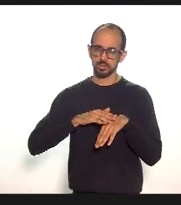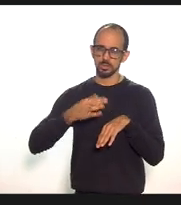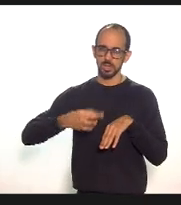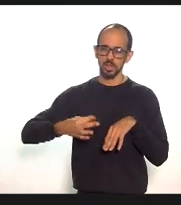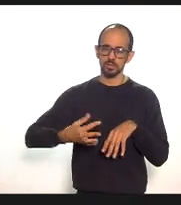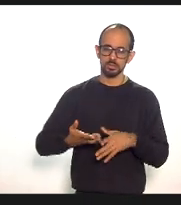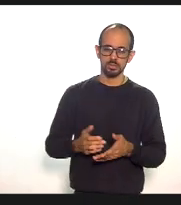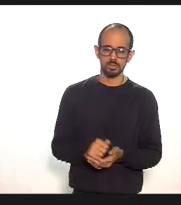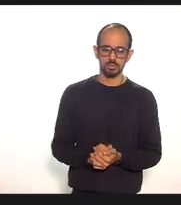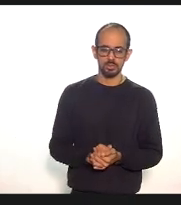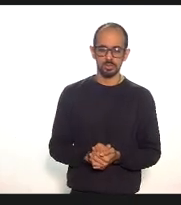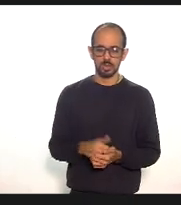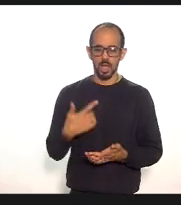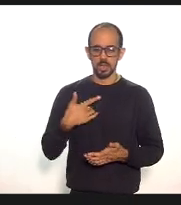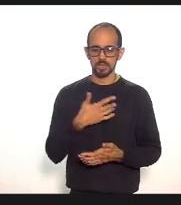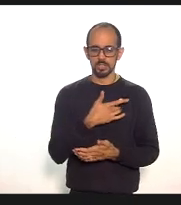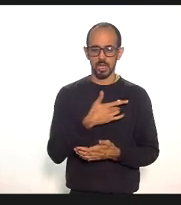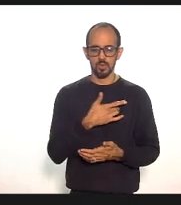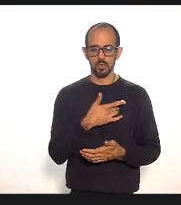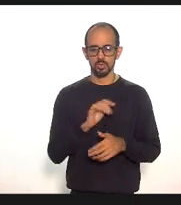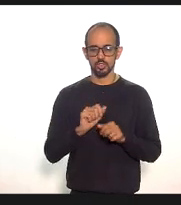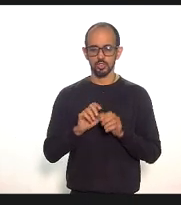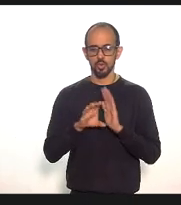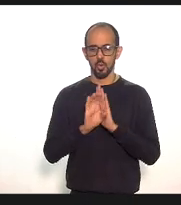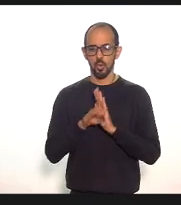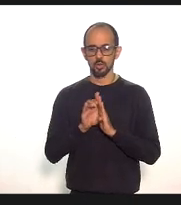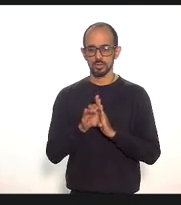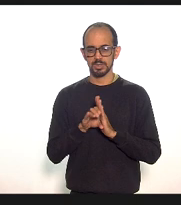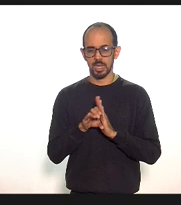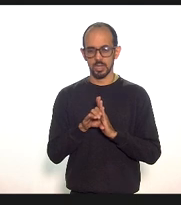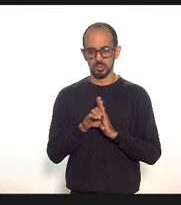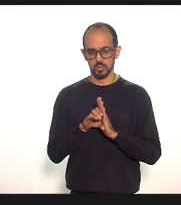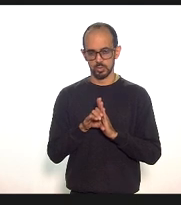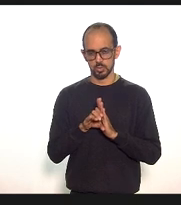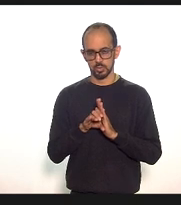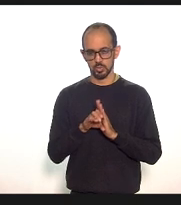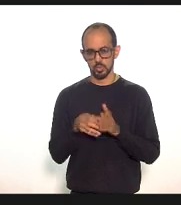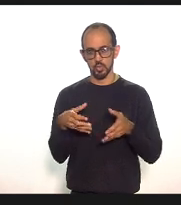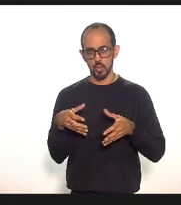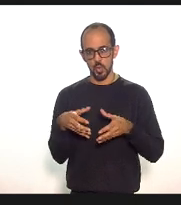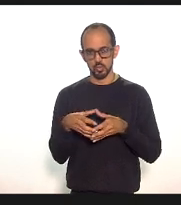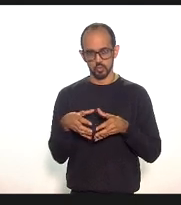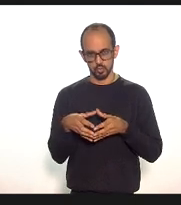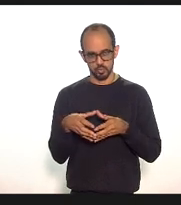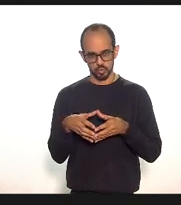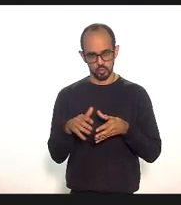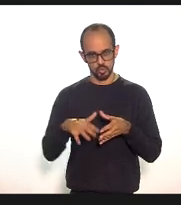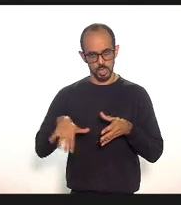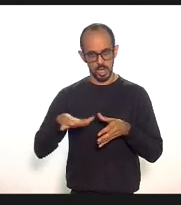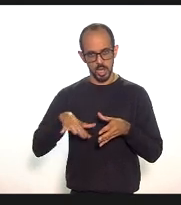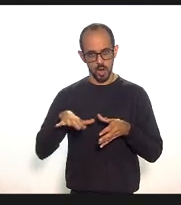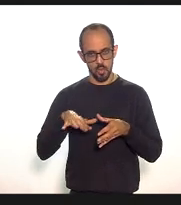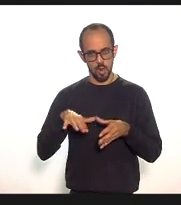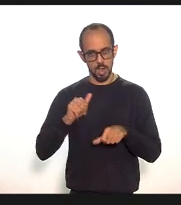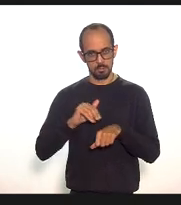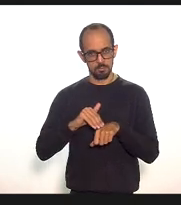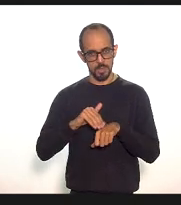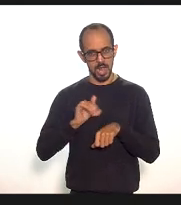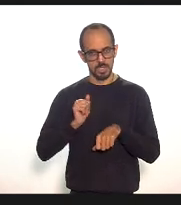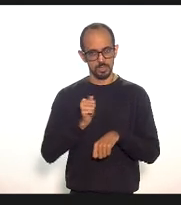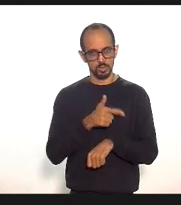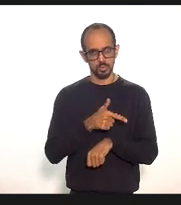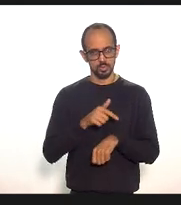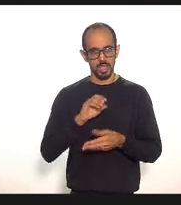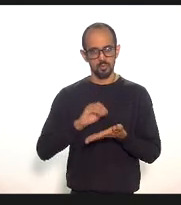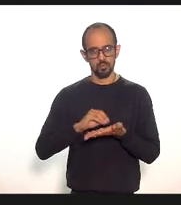A saúde, no seu conceito, no seu conjunto, ela é muito mais do que a ausência